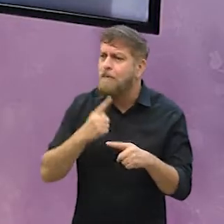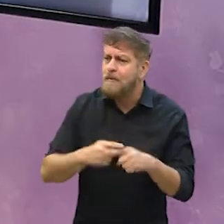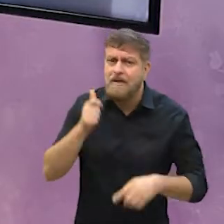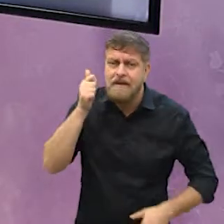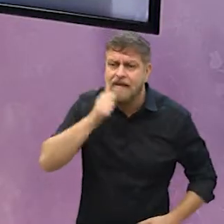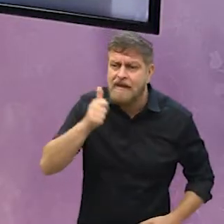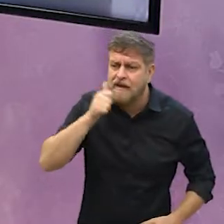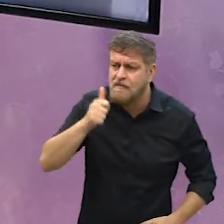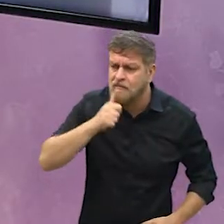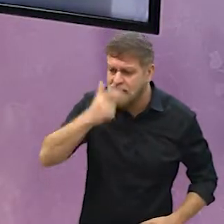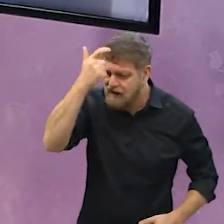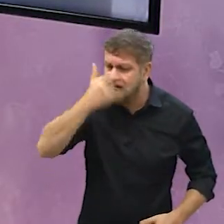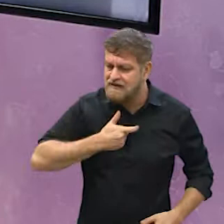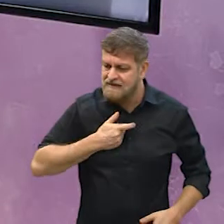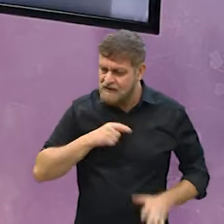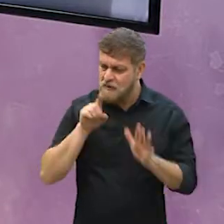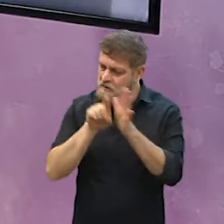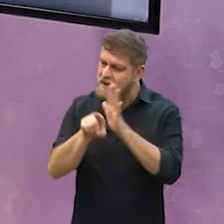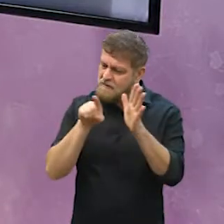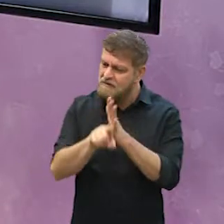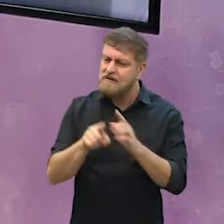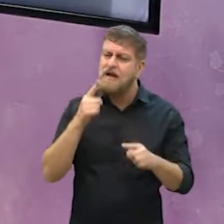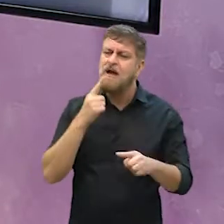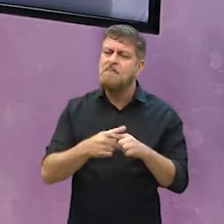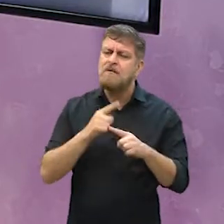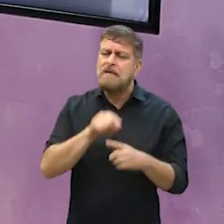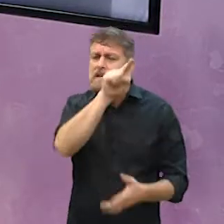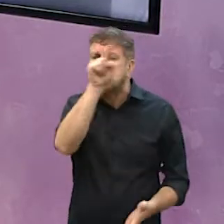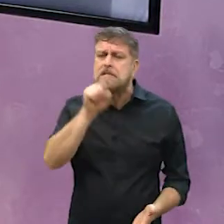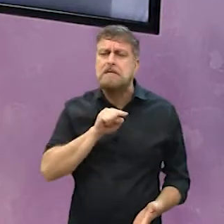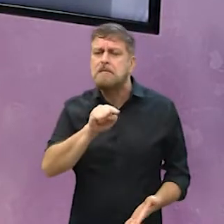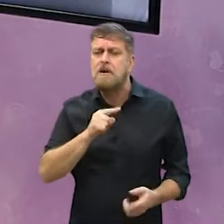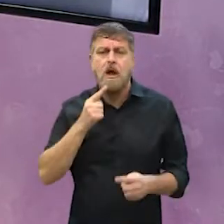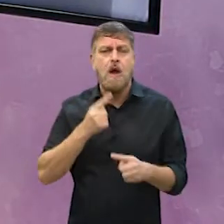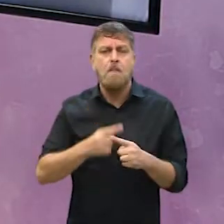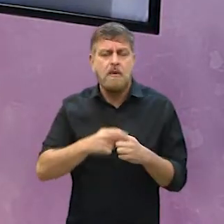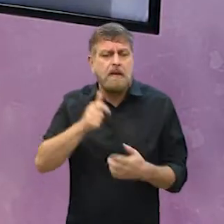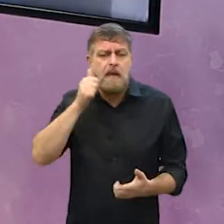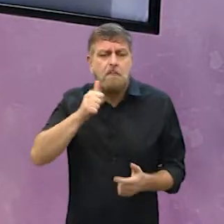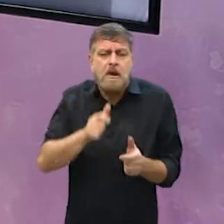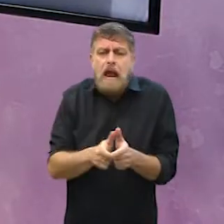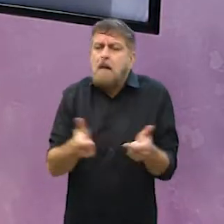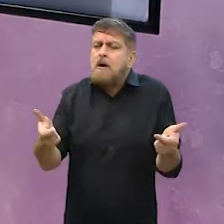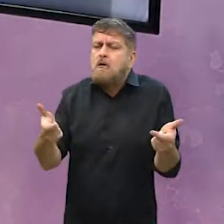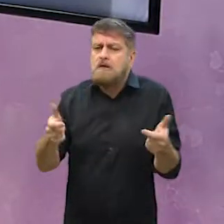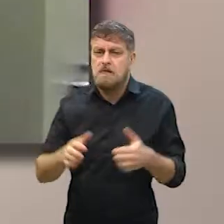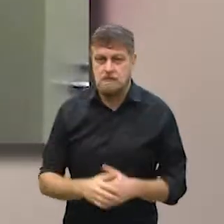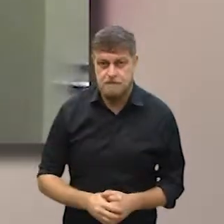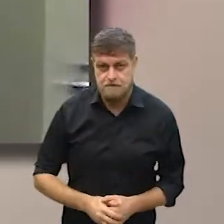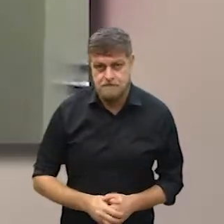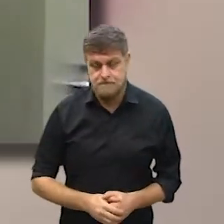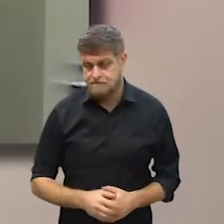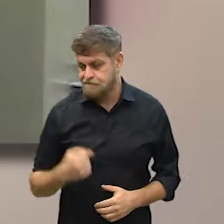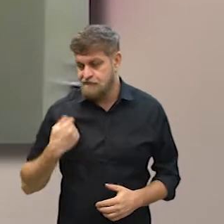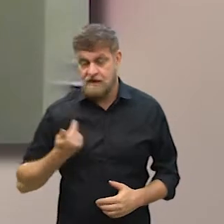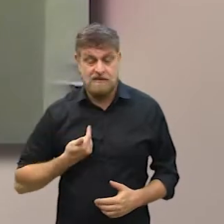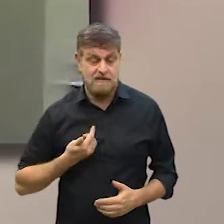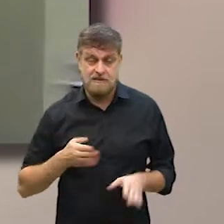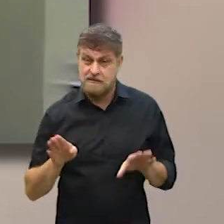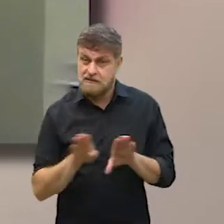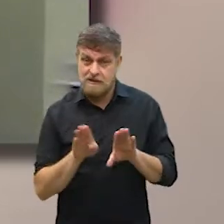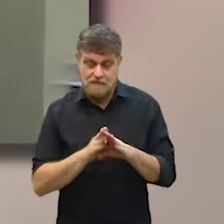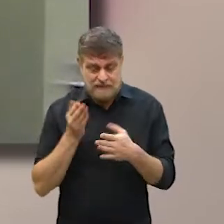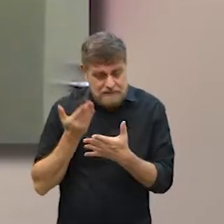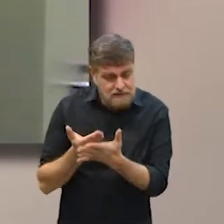que afeta mais as mulheres até ter separado aqui essa pergunta o que que acontece Doutor porque mais as mulheres é a